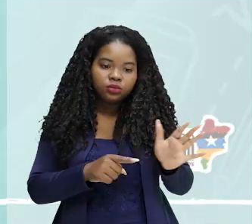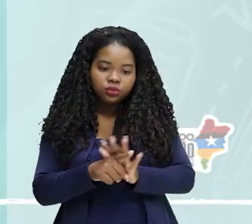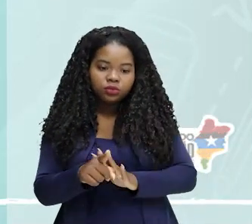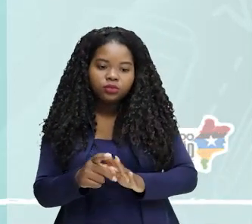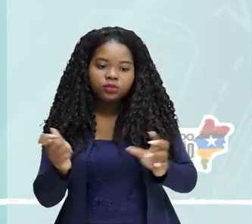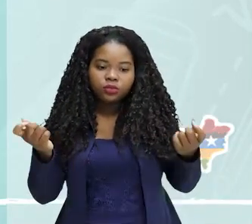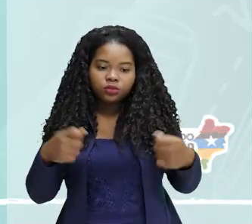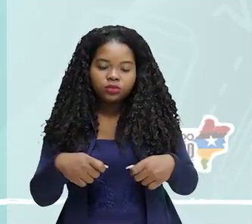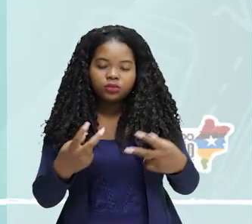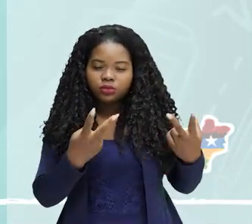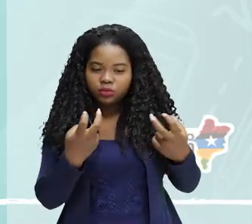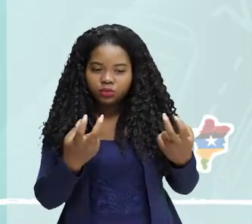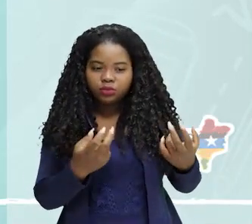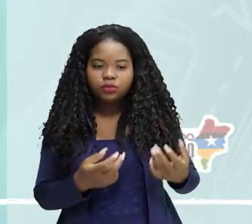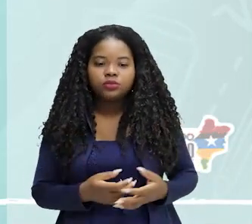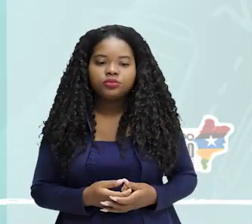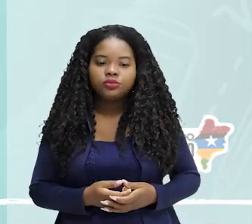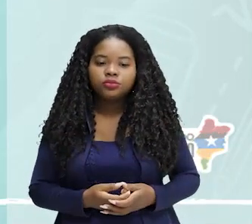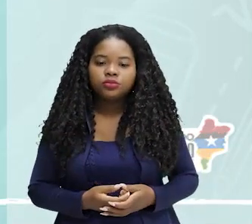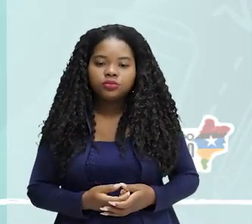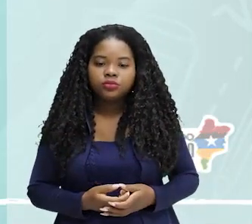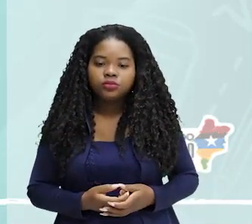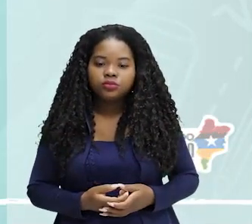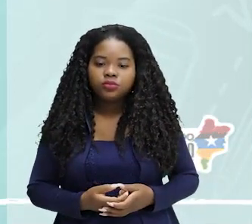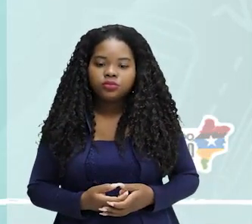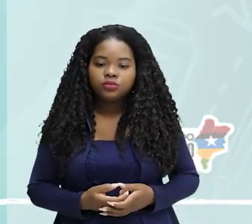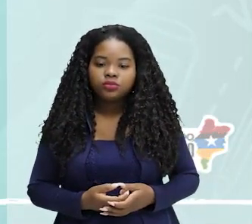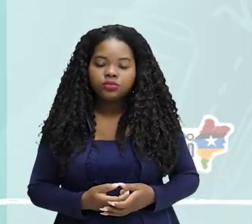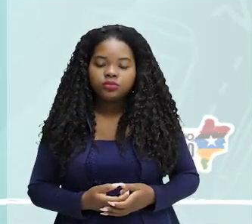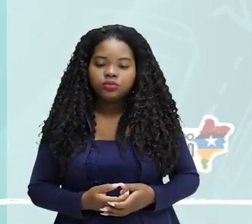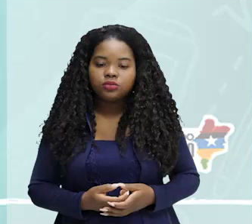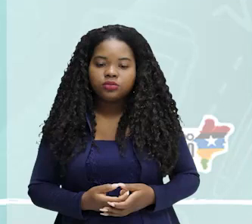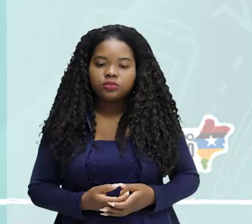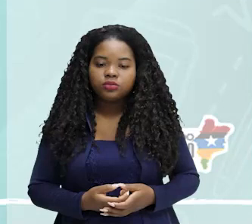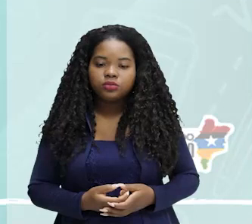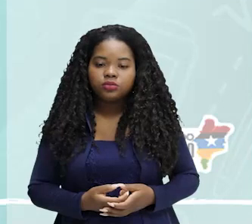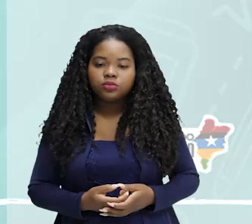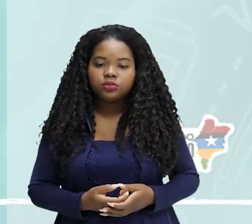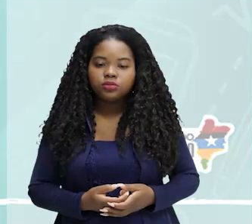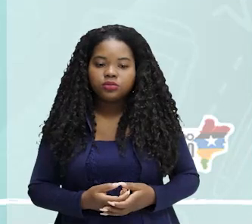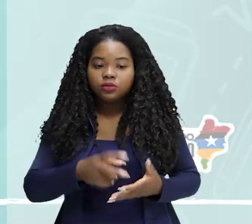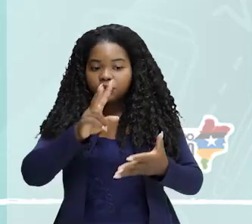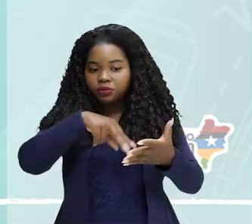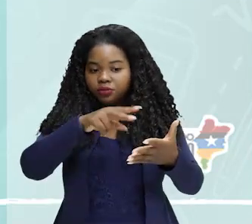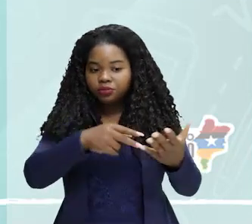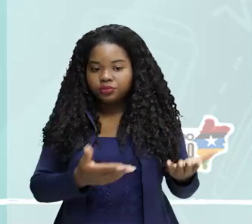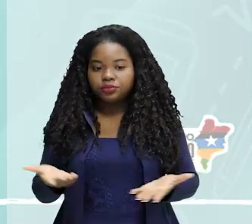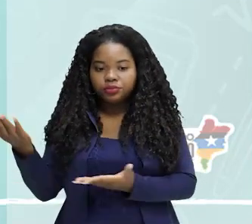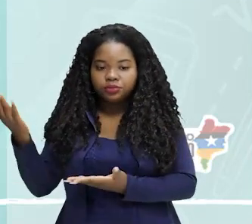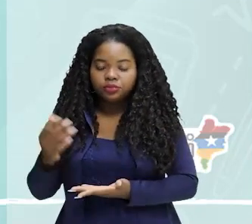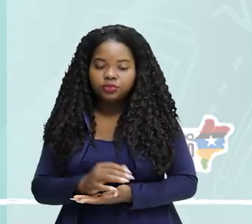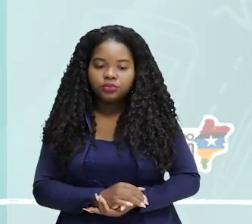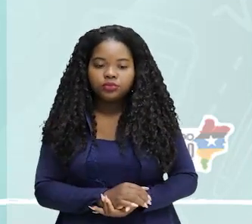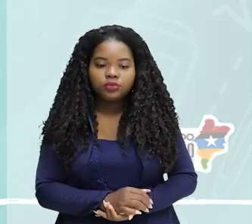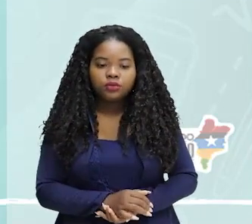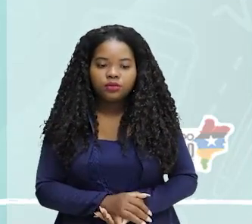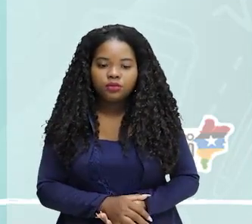vocês possam observar. É um poema que fala sobre... Vou ler o enunciado primeiro. Produções